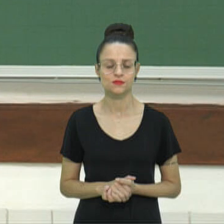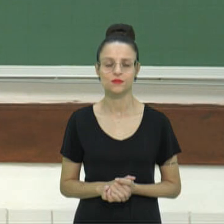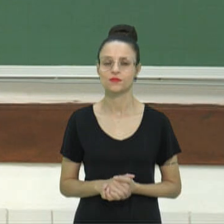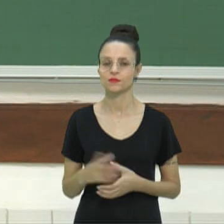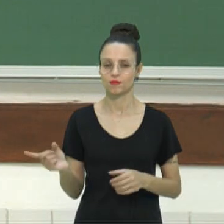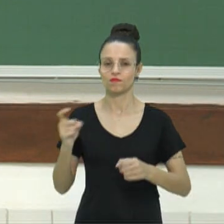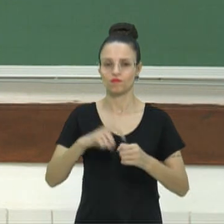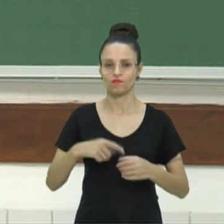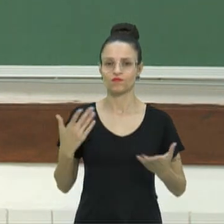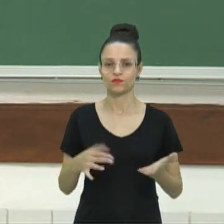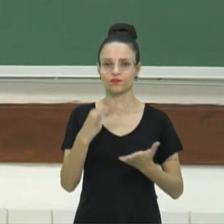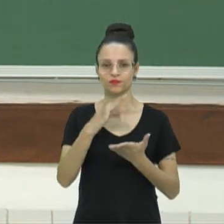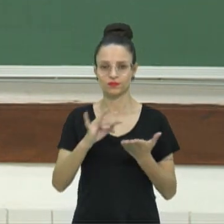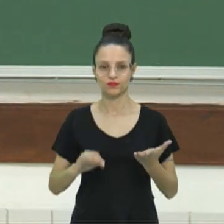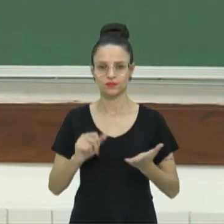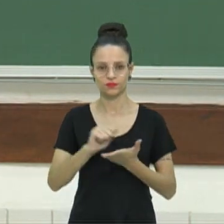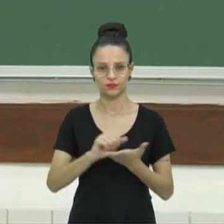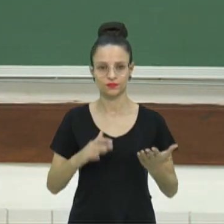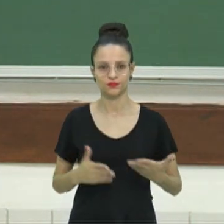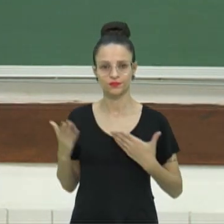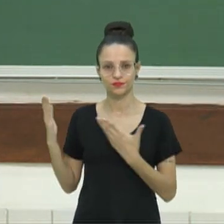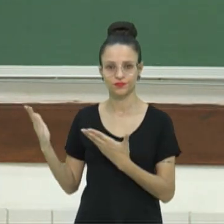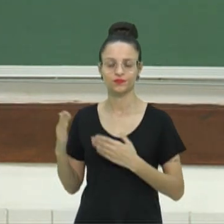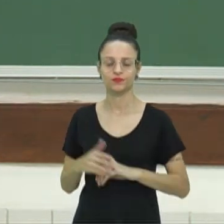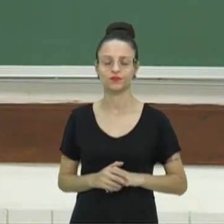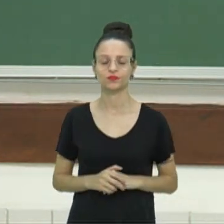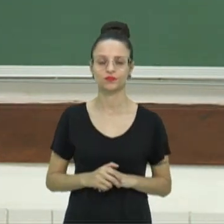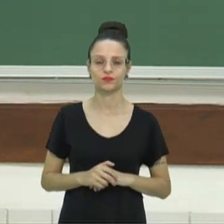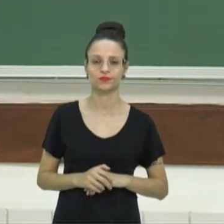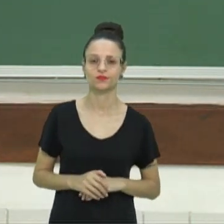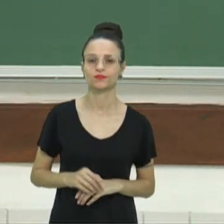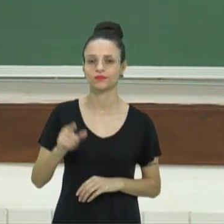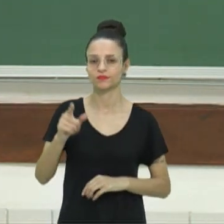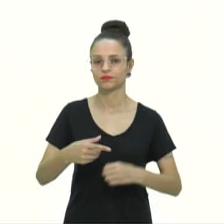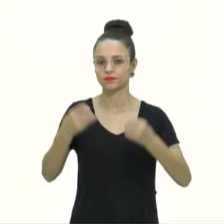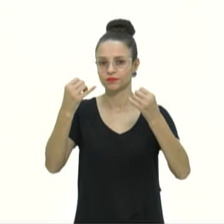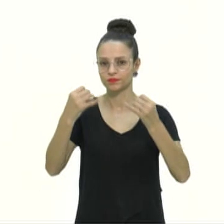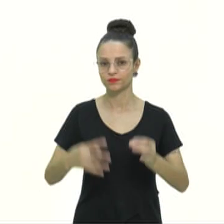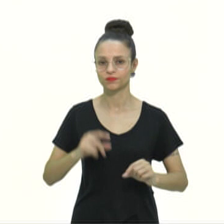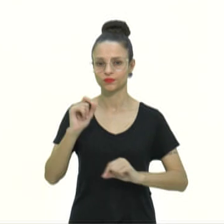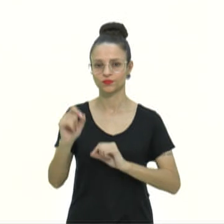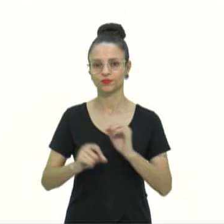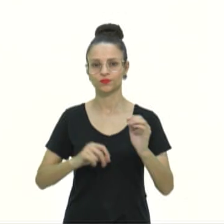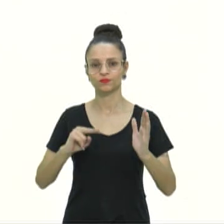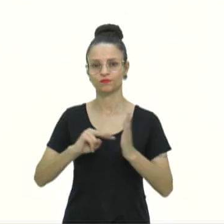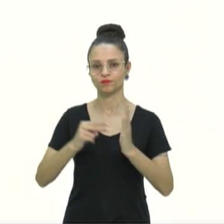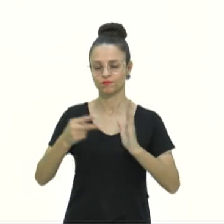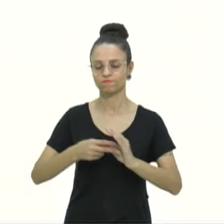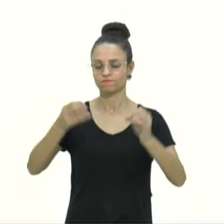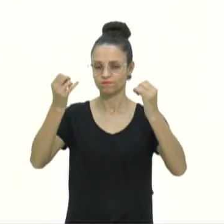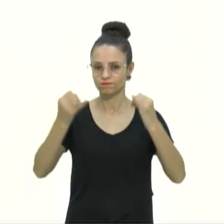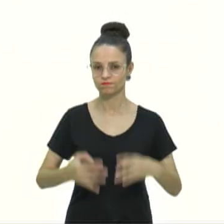Voltamos então, galera, com a correção do exercício que tinha ficado aqui para vocês, que era a definição de diafragma.